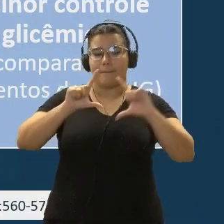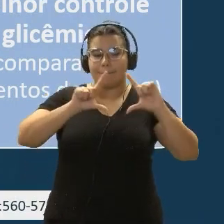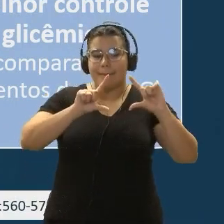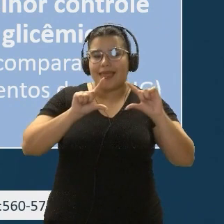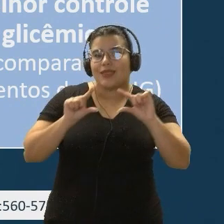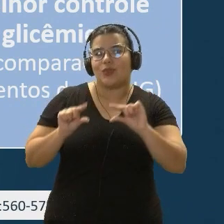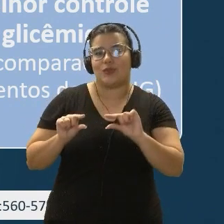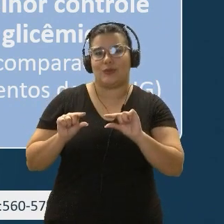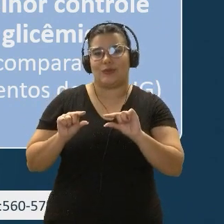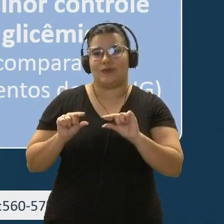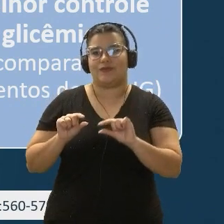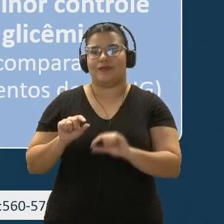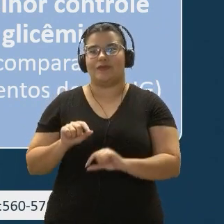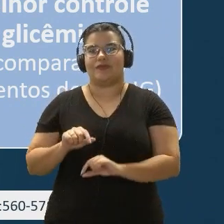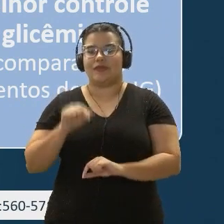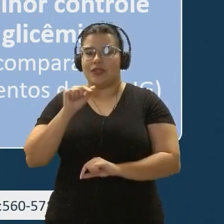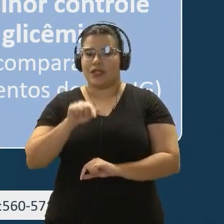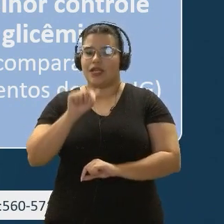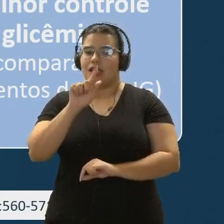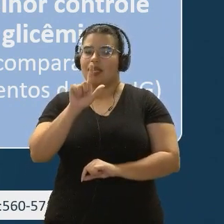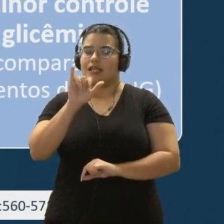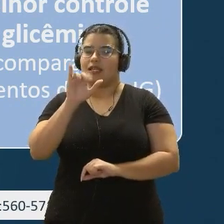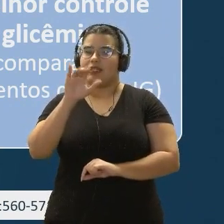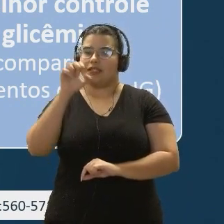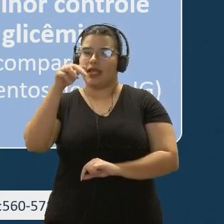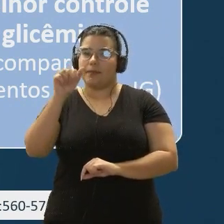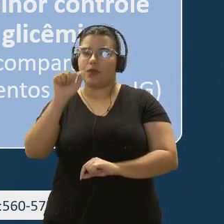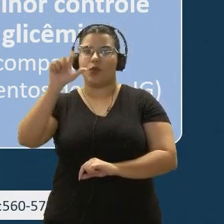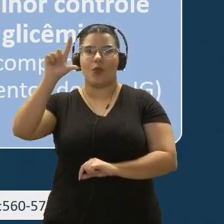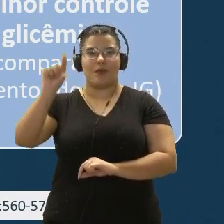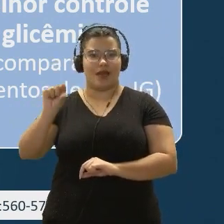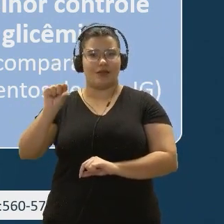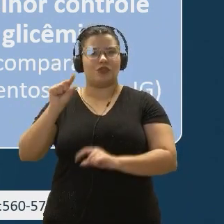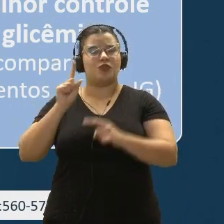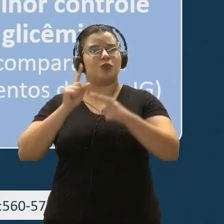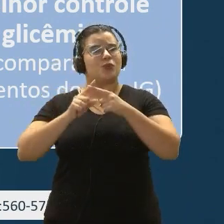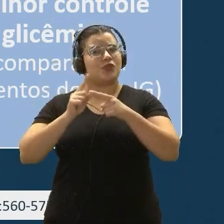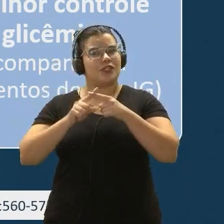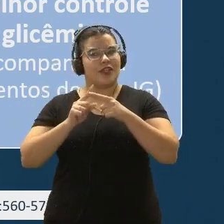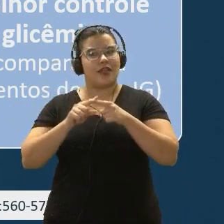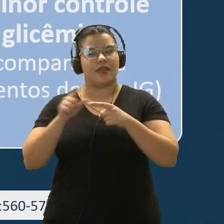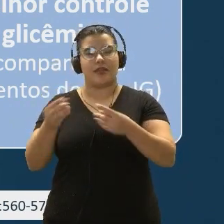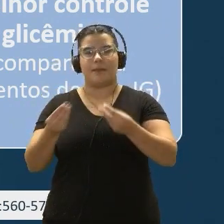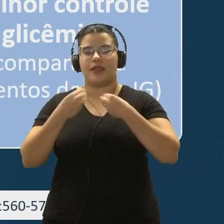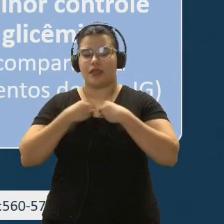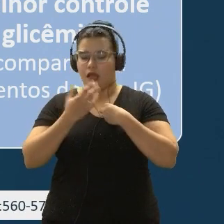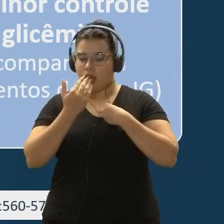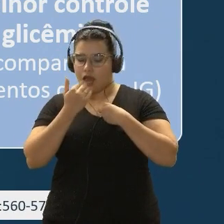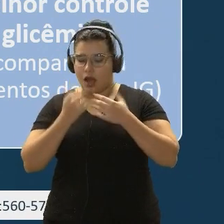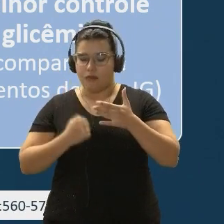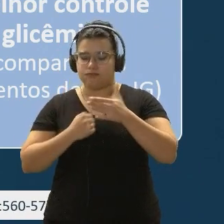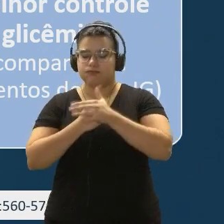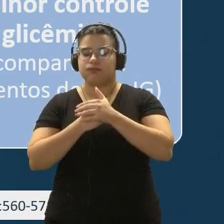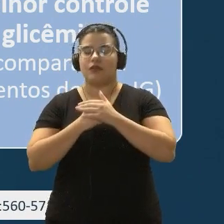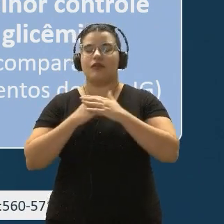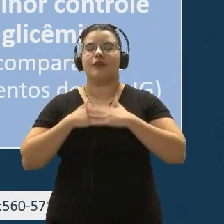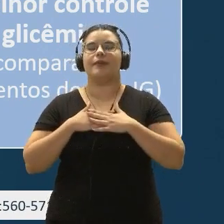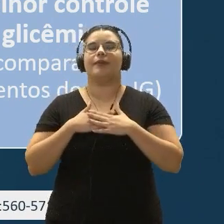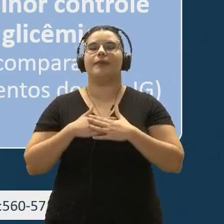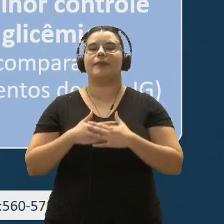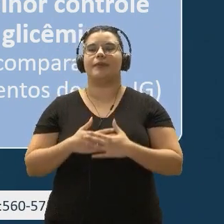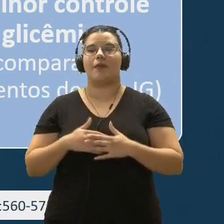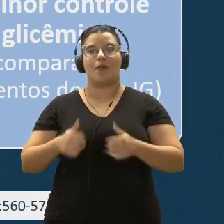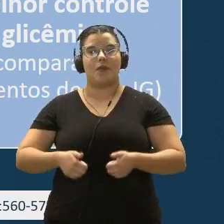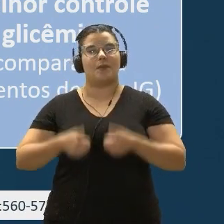um carboidrato de índice glicêmico baixo. Por quê? Isso vai dar saciedade, isso vai dar um controle metabólico